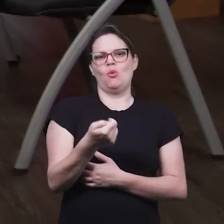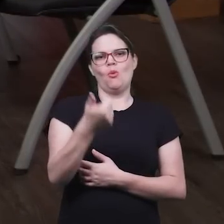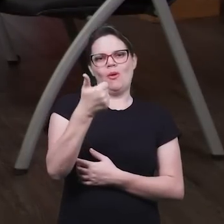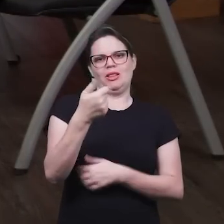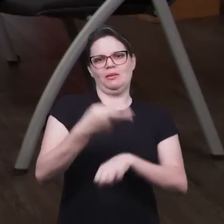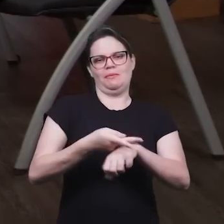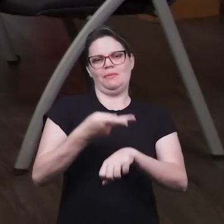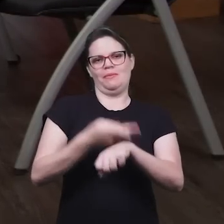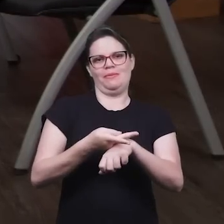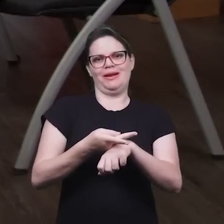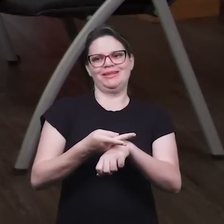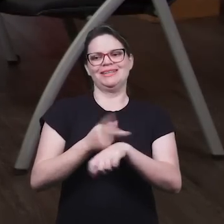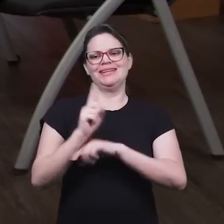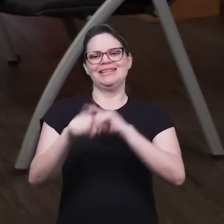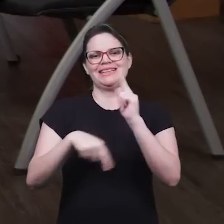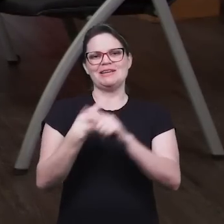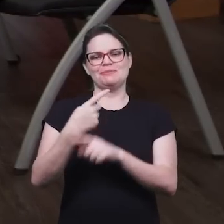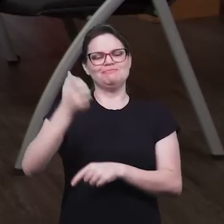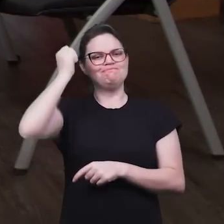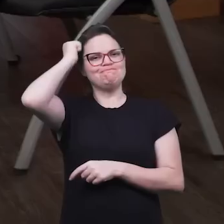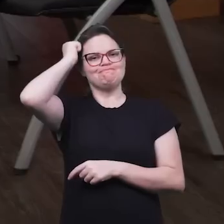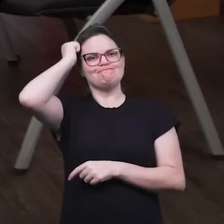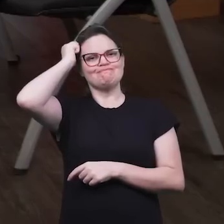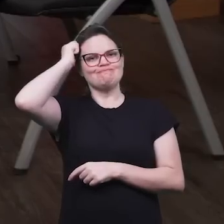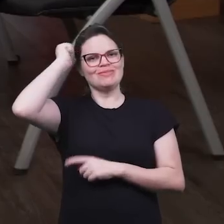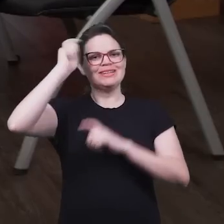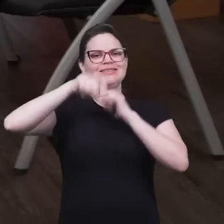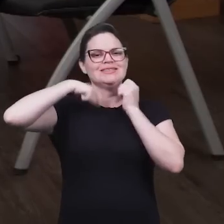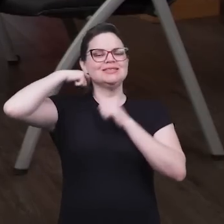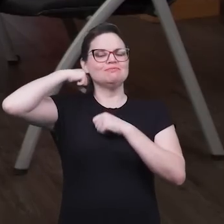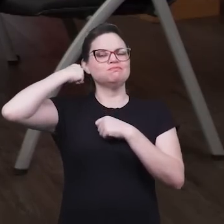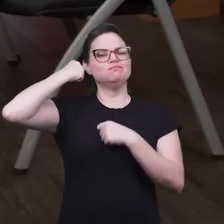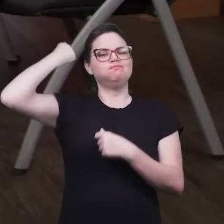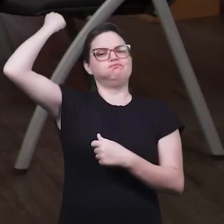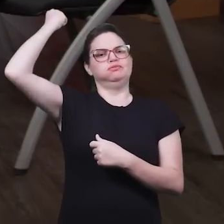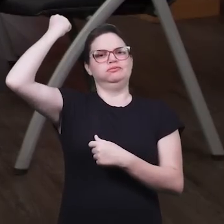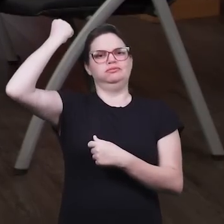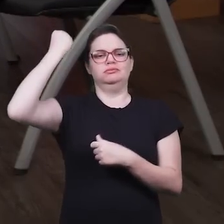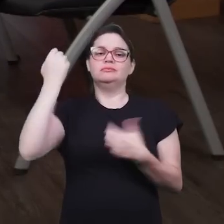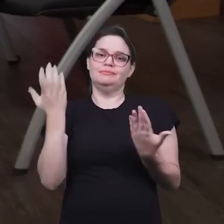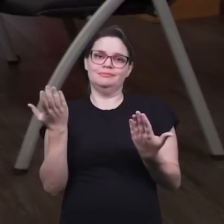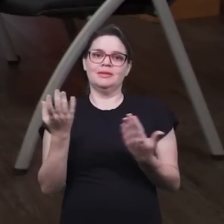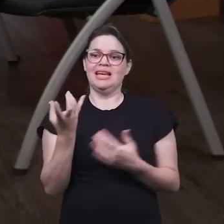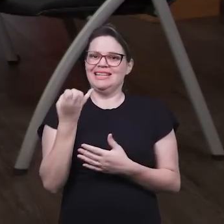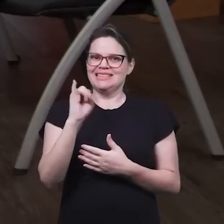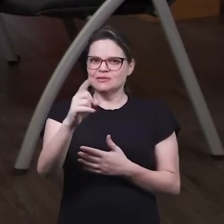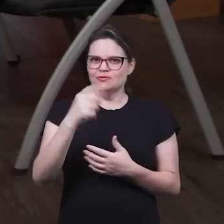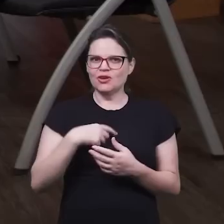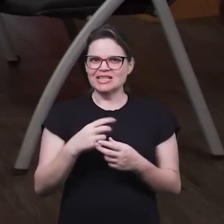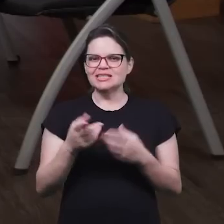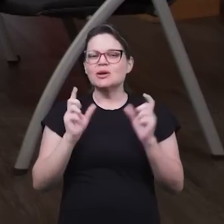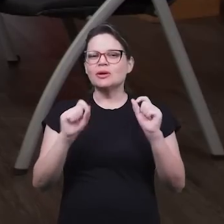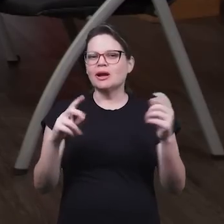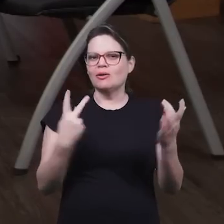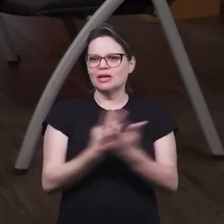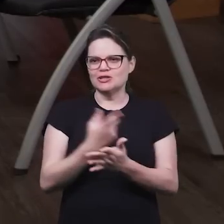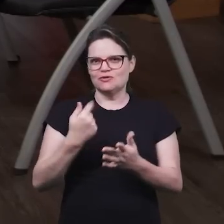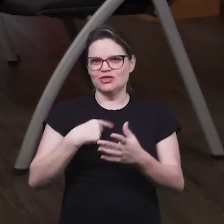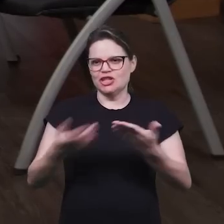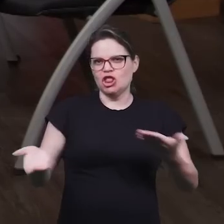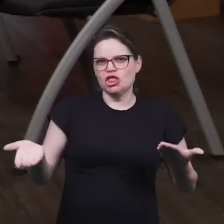vende, há um arrependimento que Muito vai grande. marcar a vida para todos sempre. Amém. A igreja de Esmirna, pastor